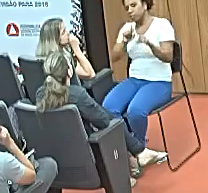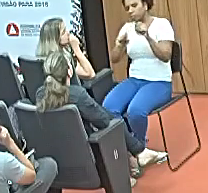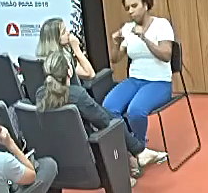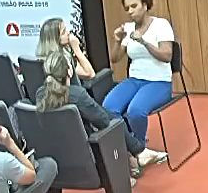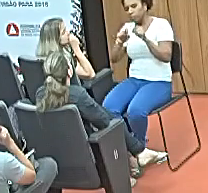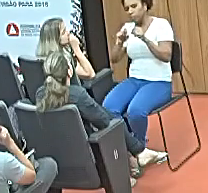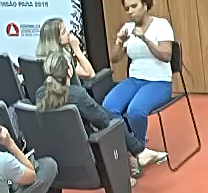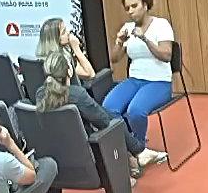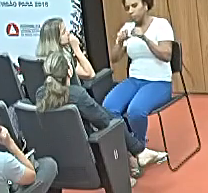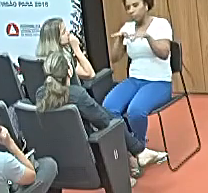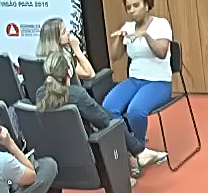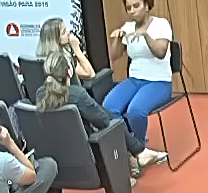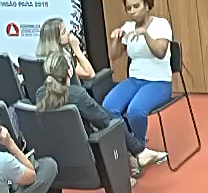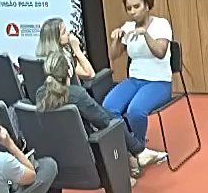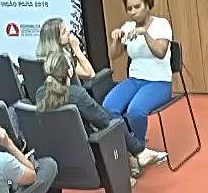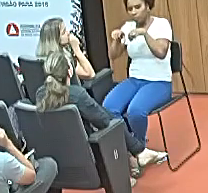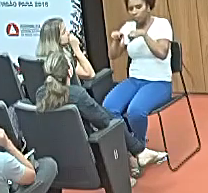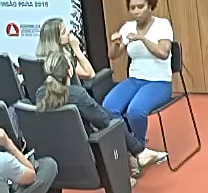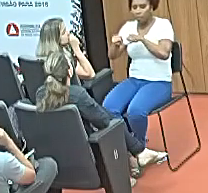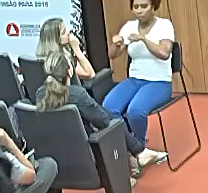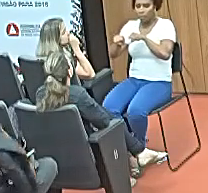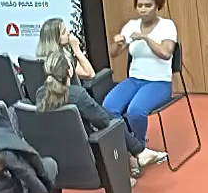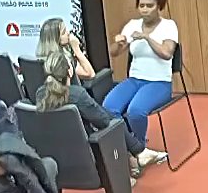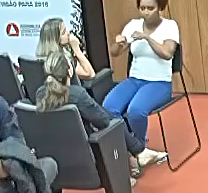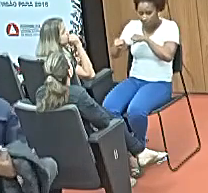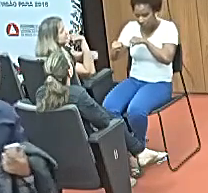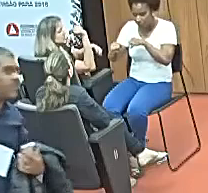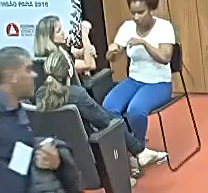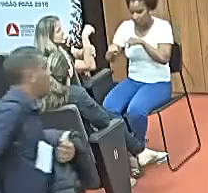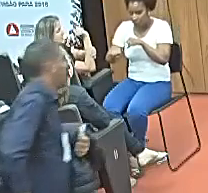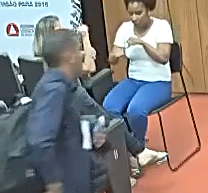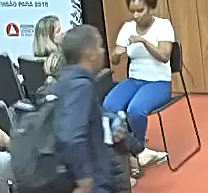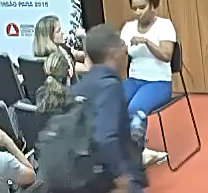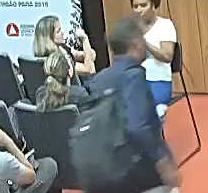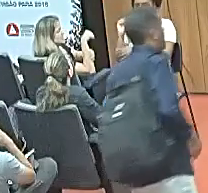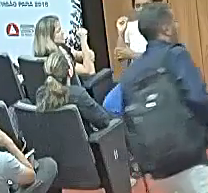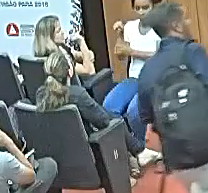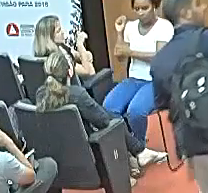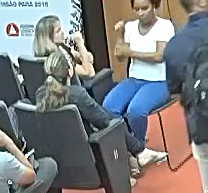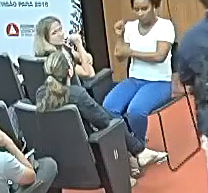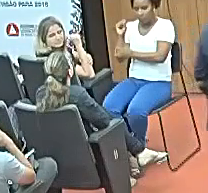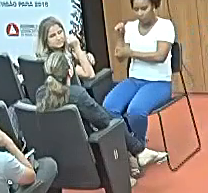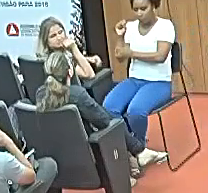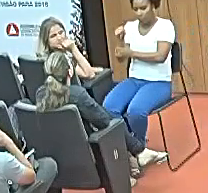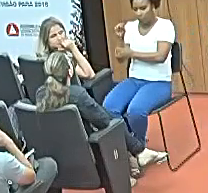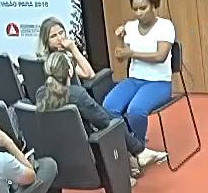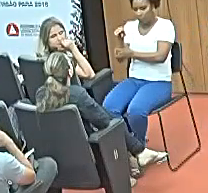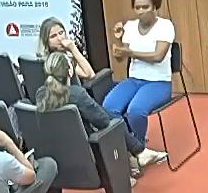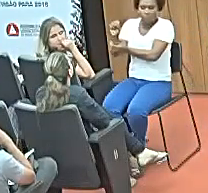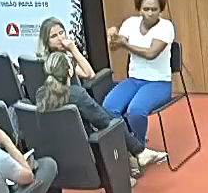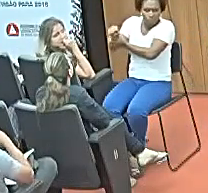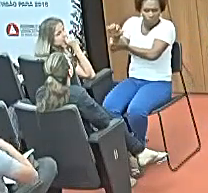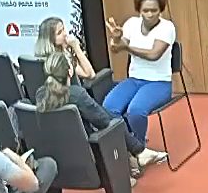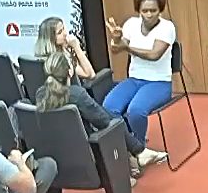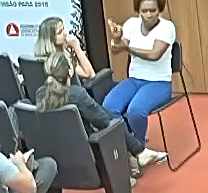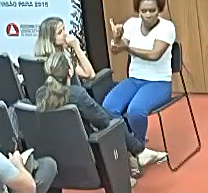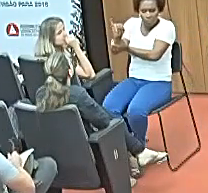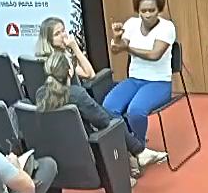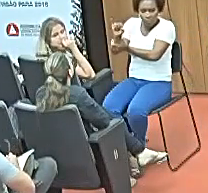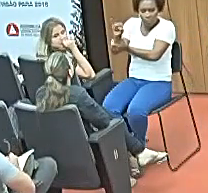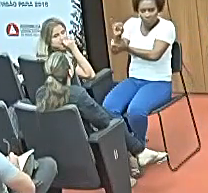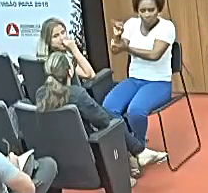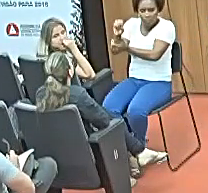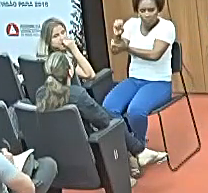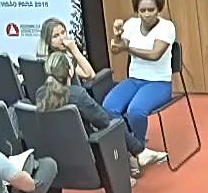graduado em fisioterapia mas tem atuado atualmente não nessa parte mas na parte de gestão de políticas públicas em especial